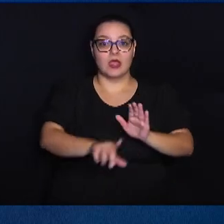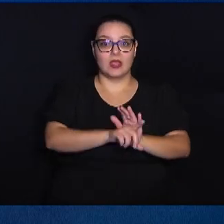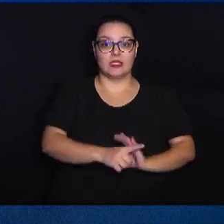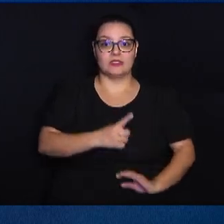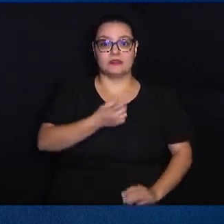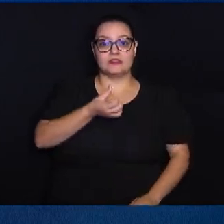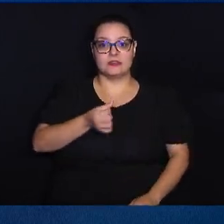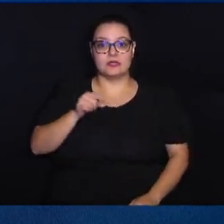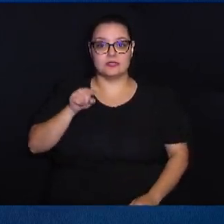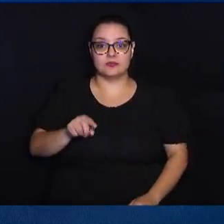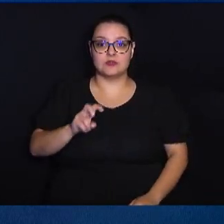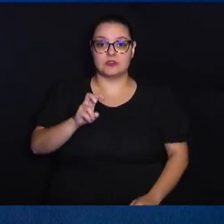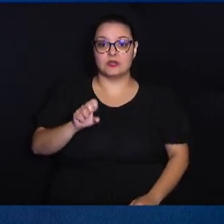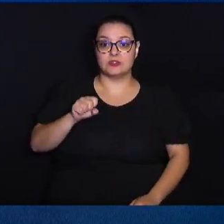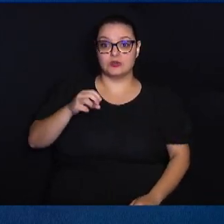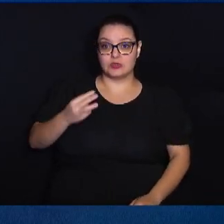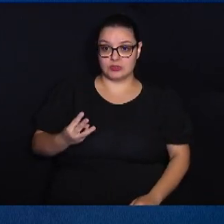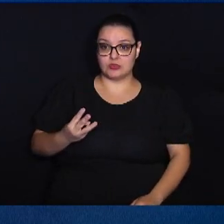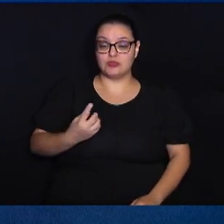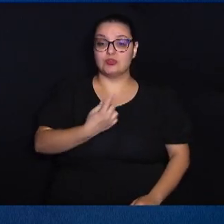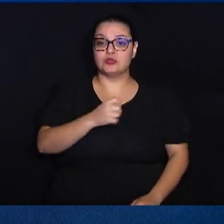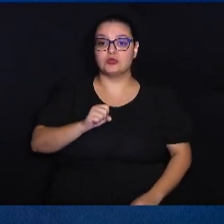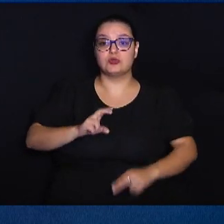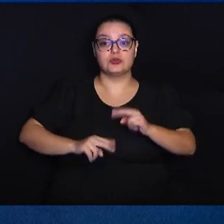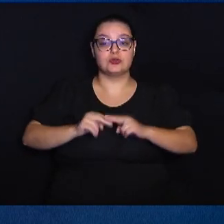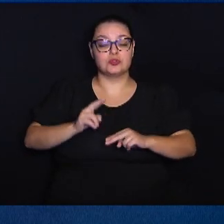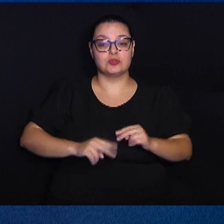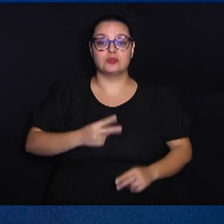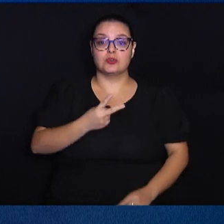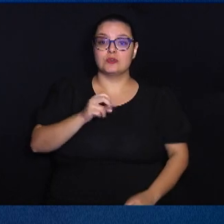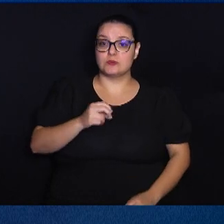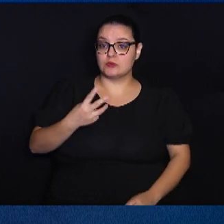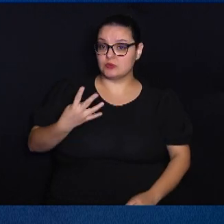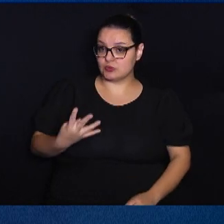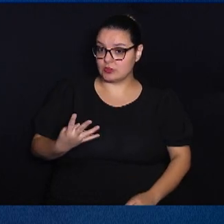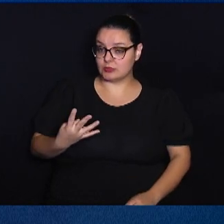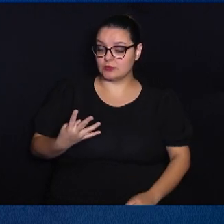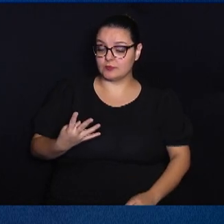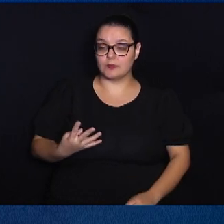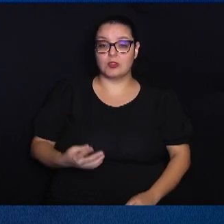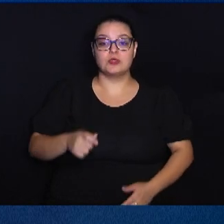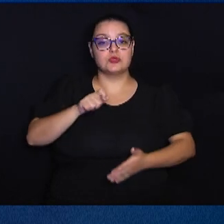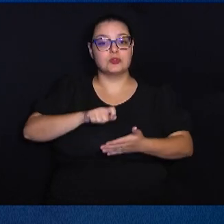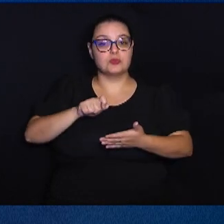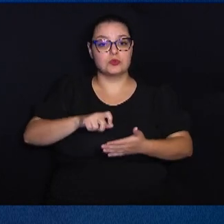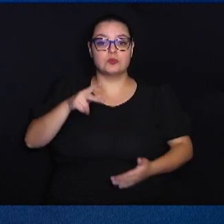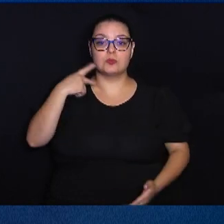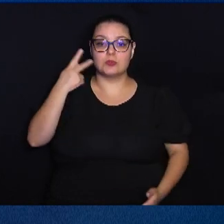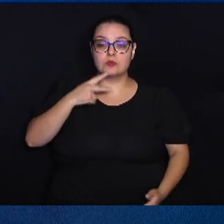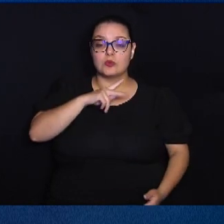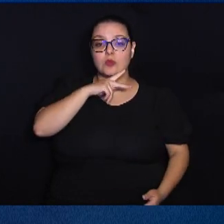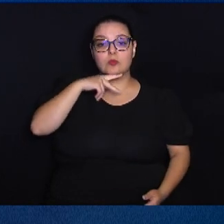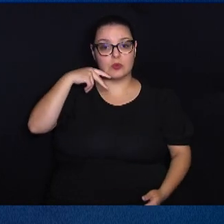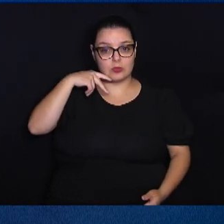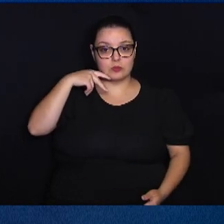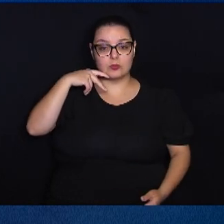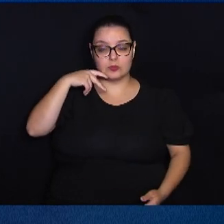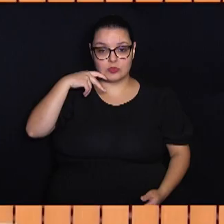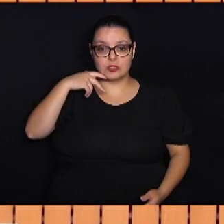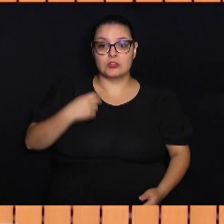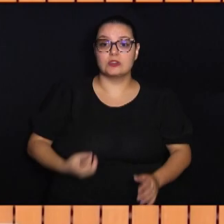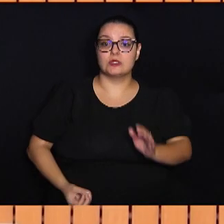de Legalidade discutiu os pareceres de 12 projetos e encerrou o semestre legislativo. Propostas com